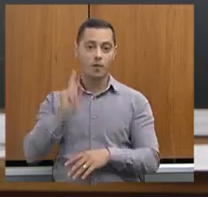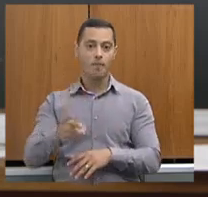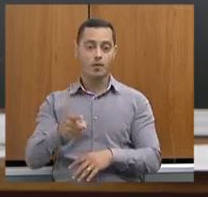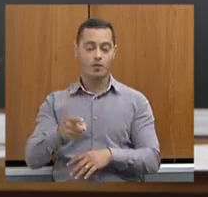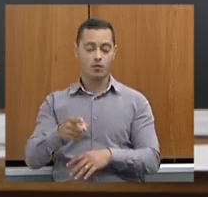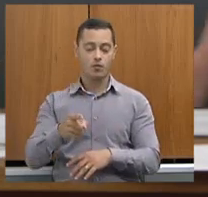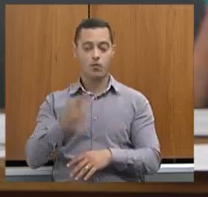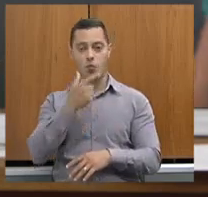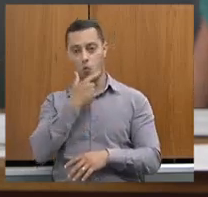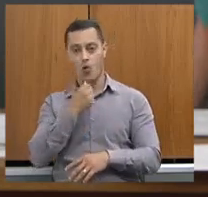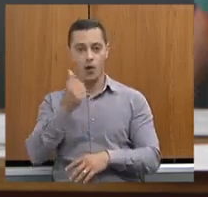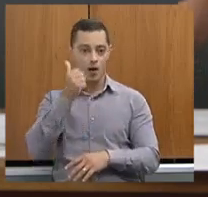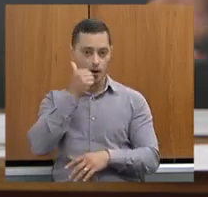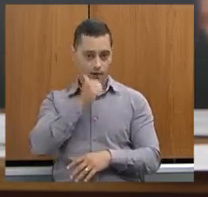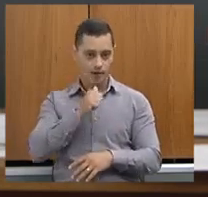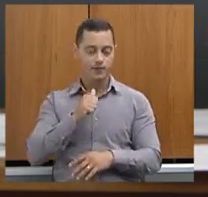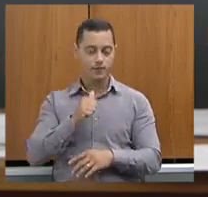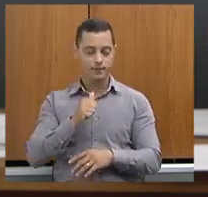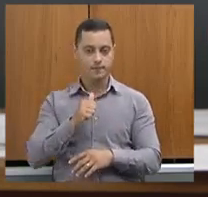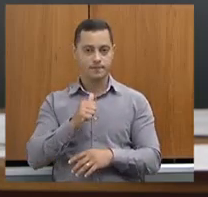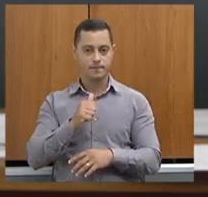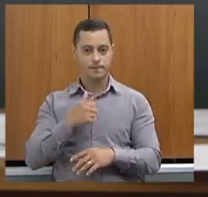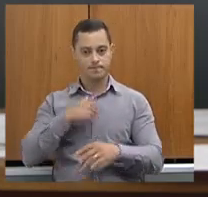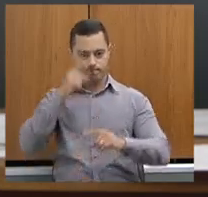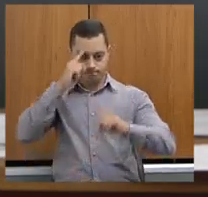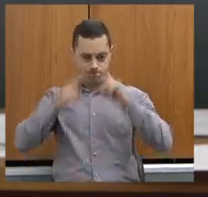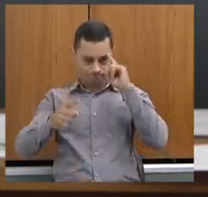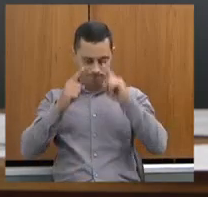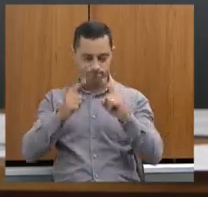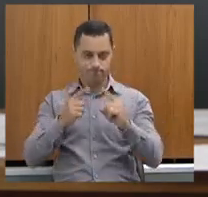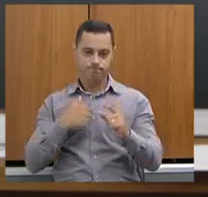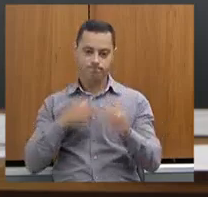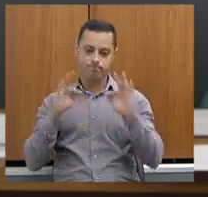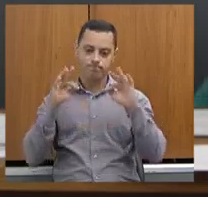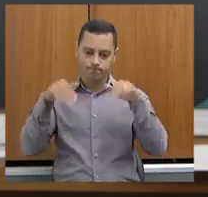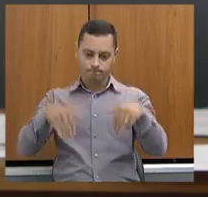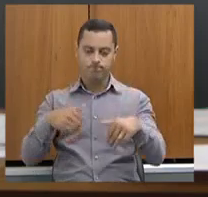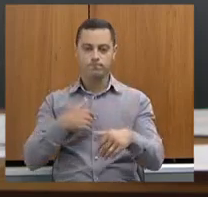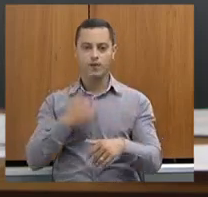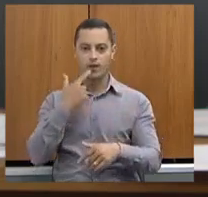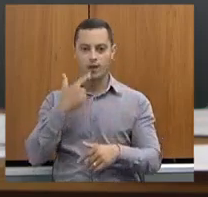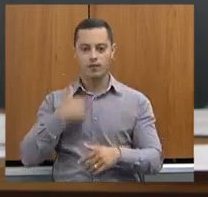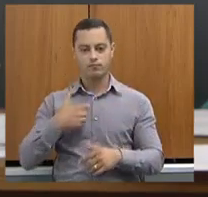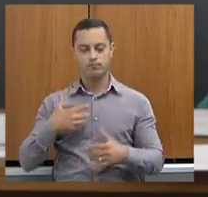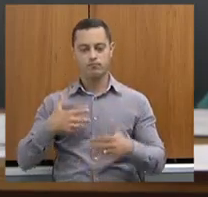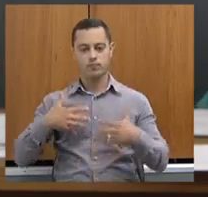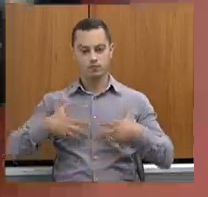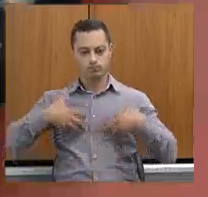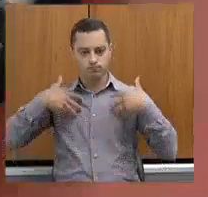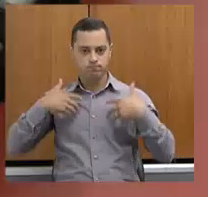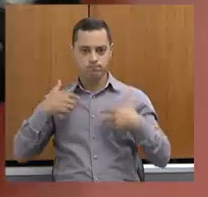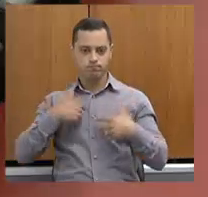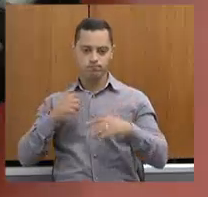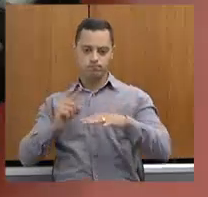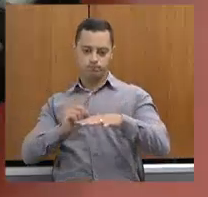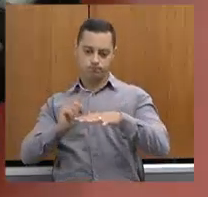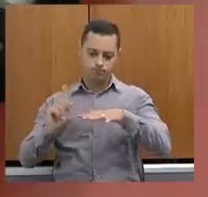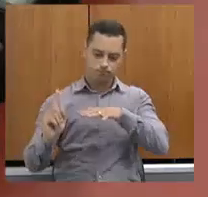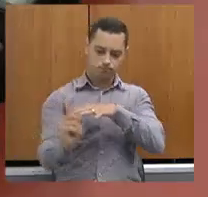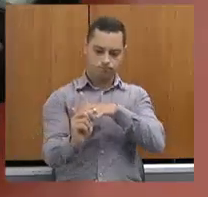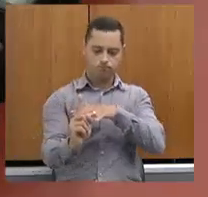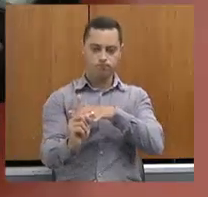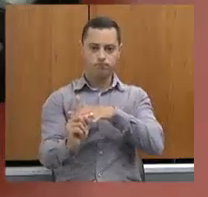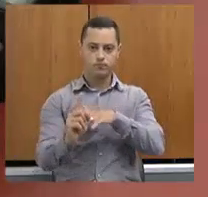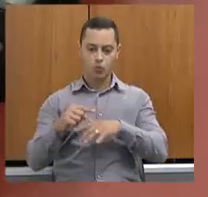instituição quero encerrar dizendo que a minha honra de estar à frente desses nossos bombeiros ela completa